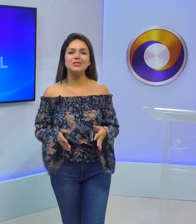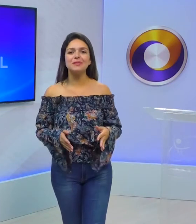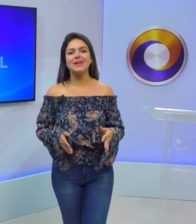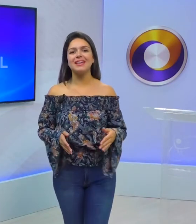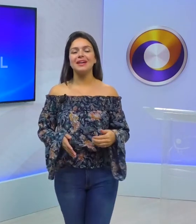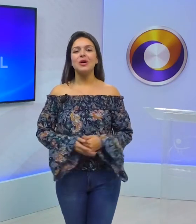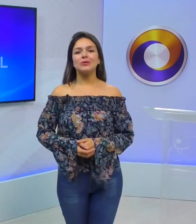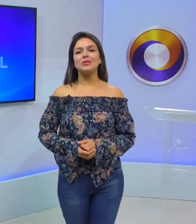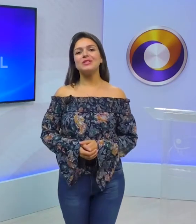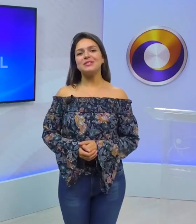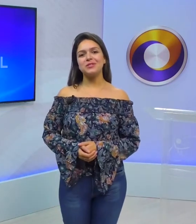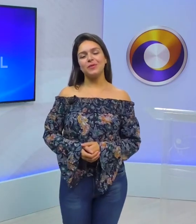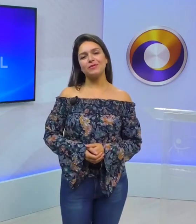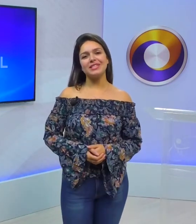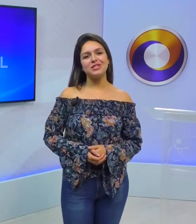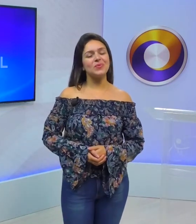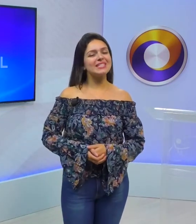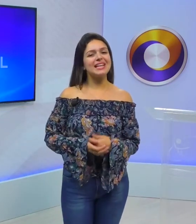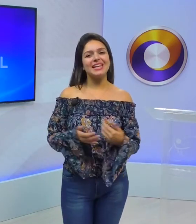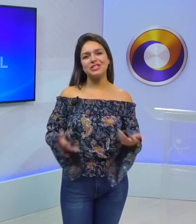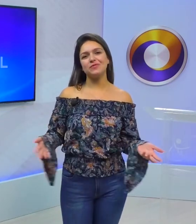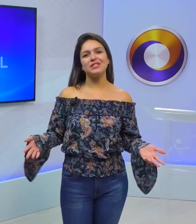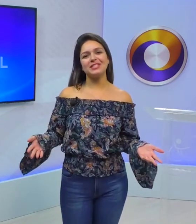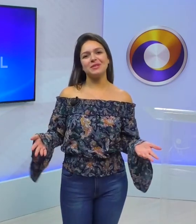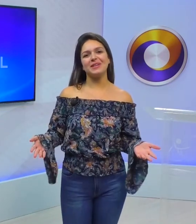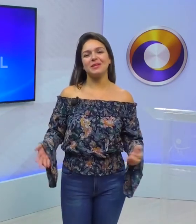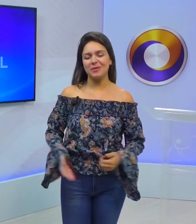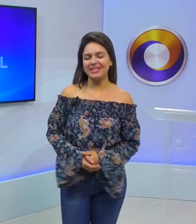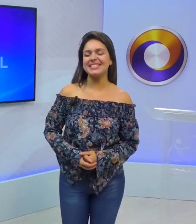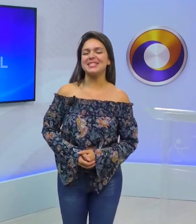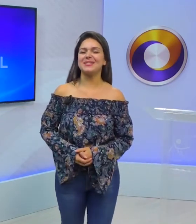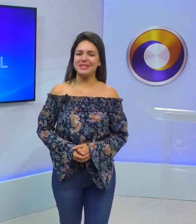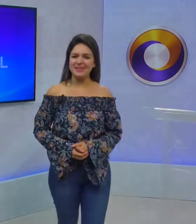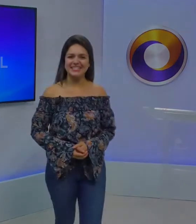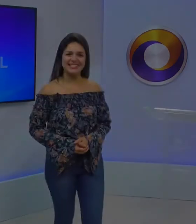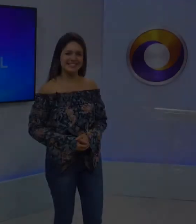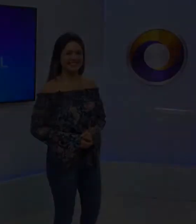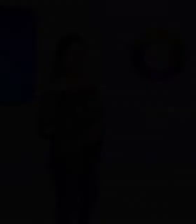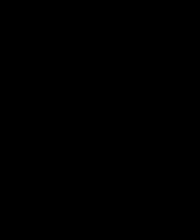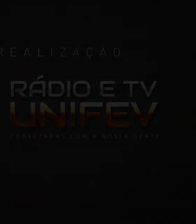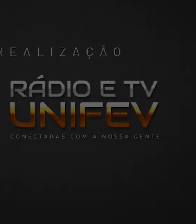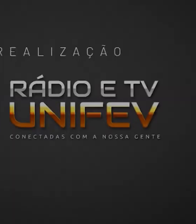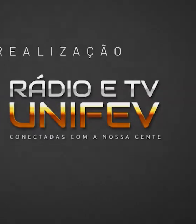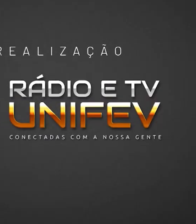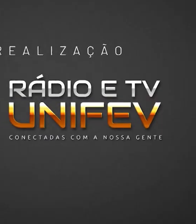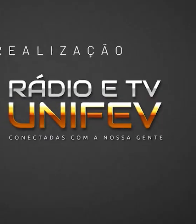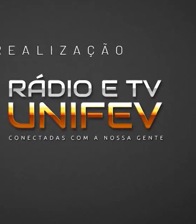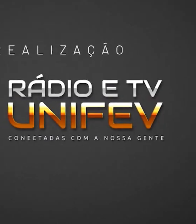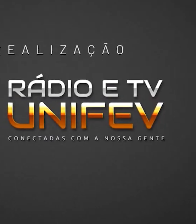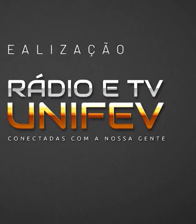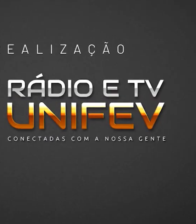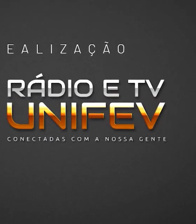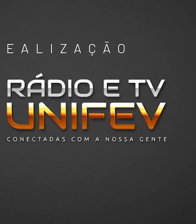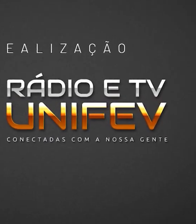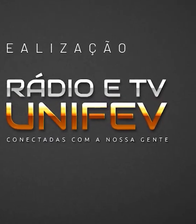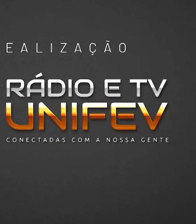ao 12:30. O nosso desejo para você é de um excelente fim de semana. Bom descanso, até mais.